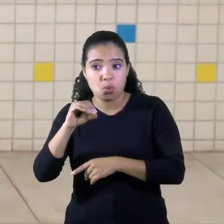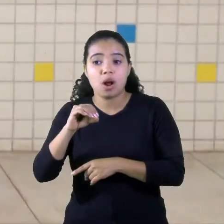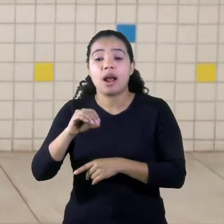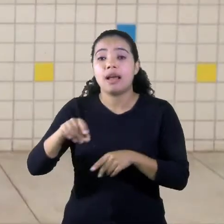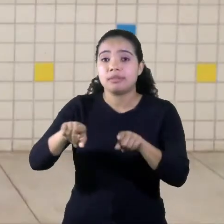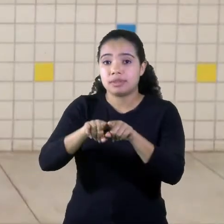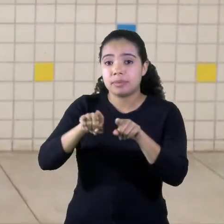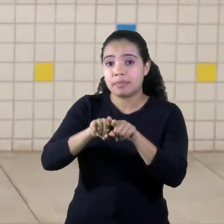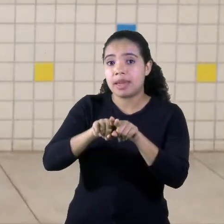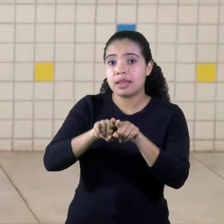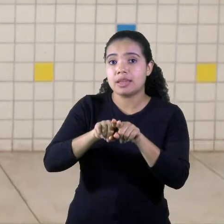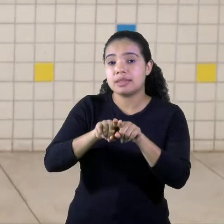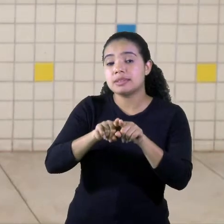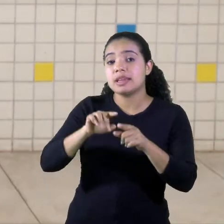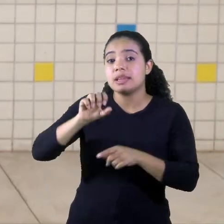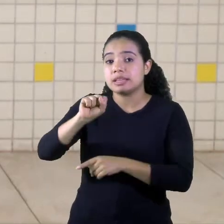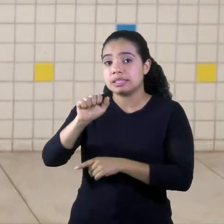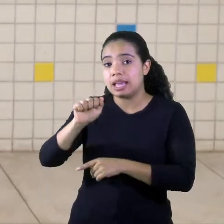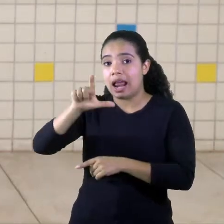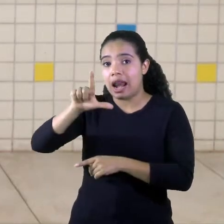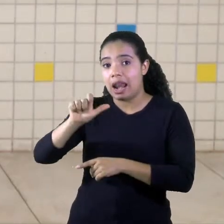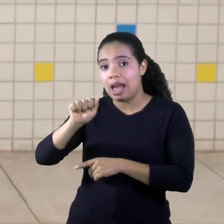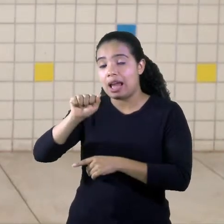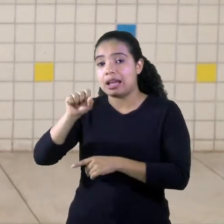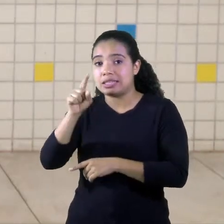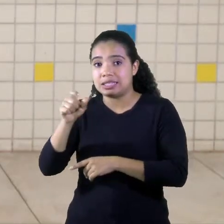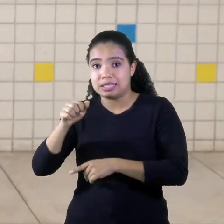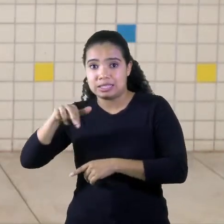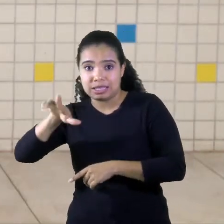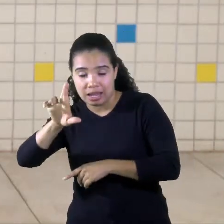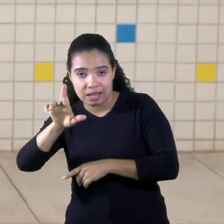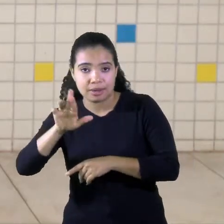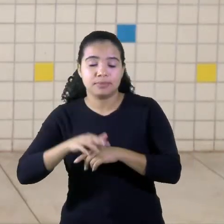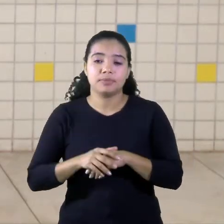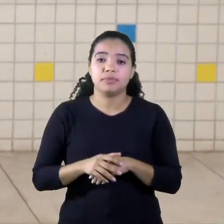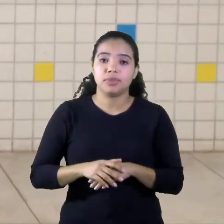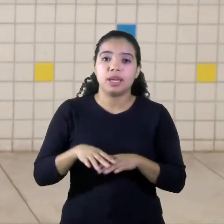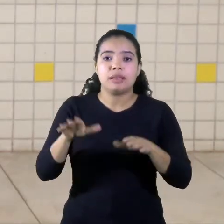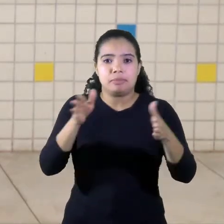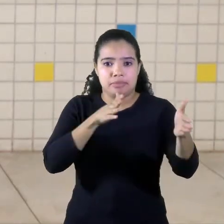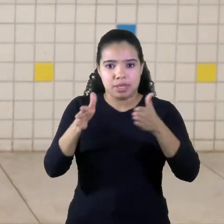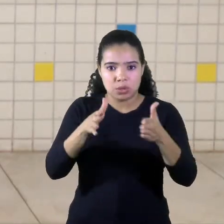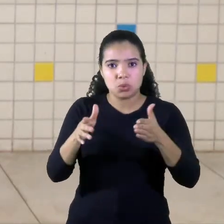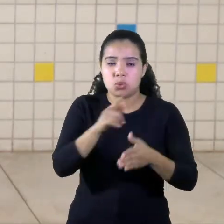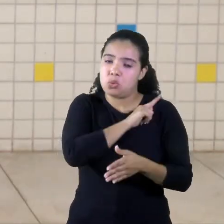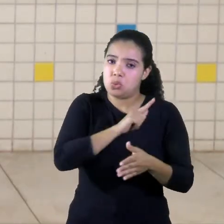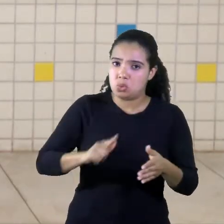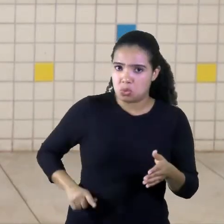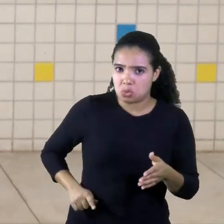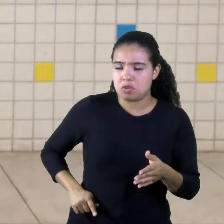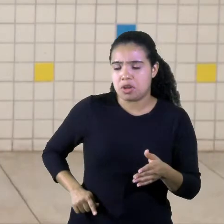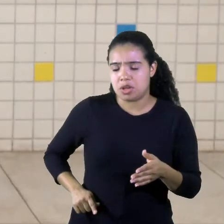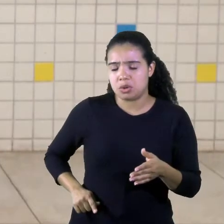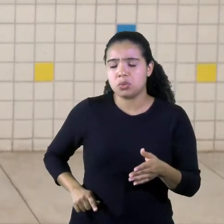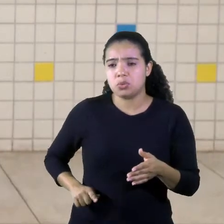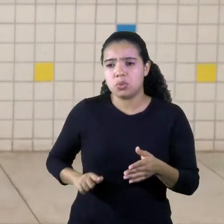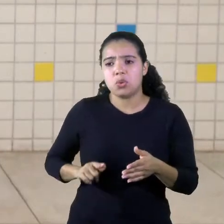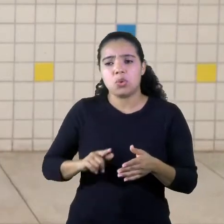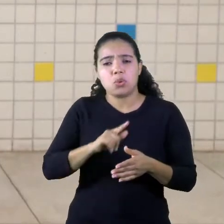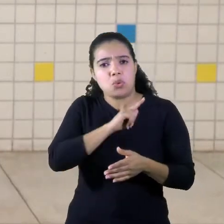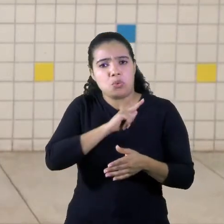aqui no Brasil, nós também tivemos, na mesma época, um governo que estava